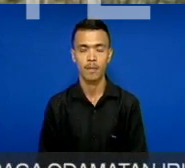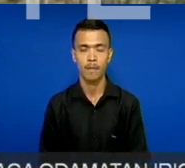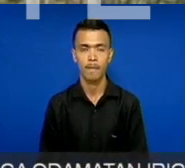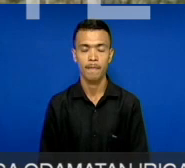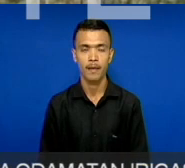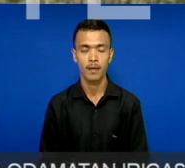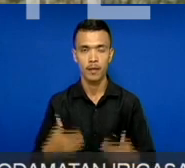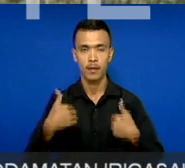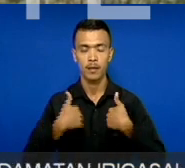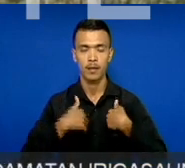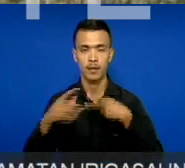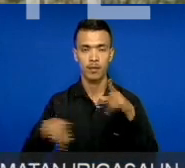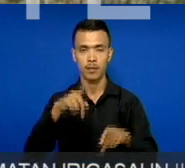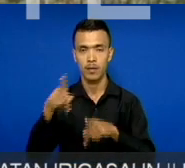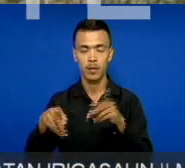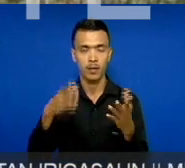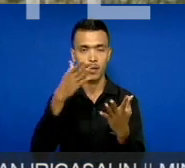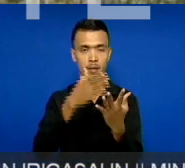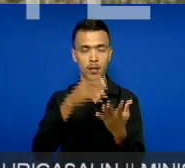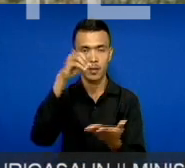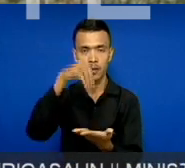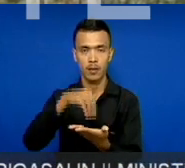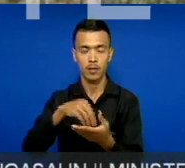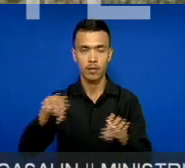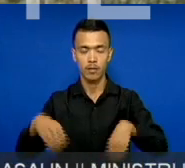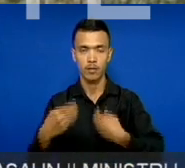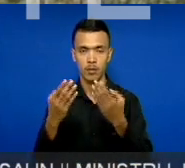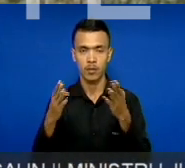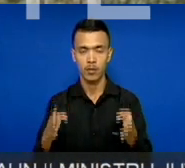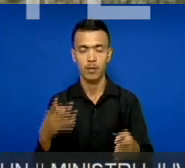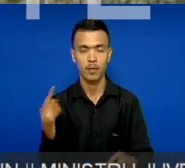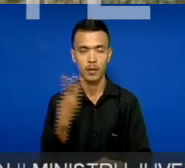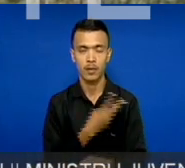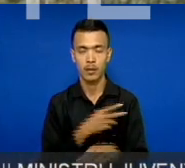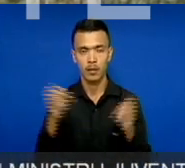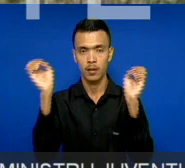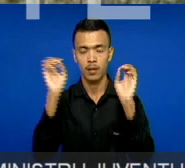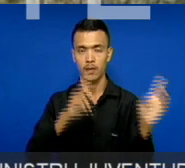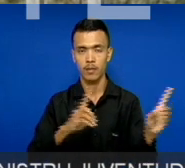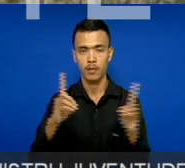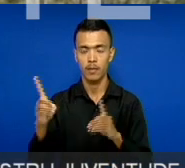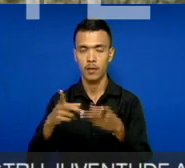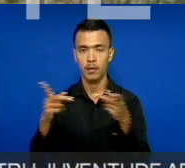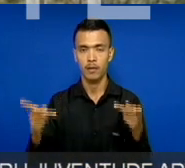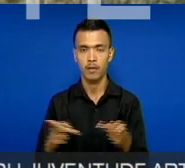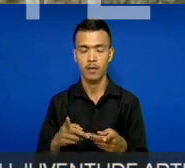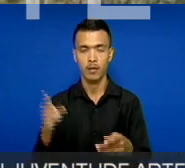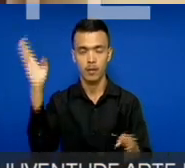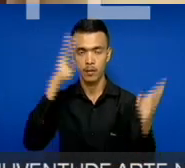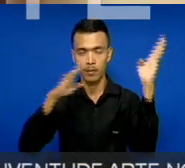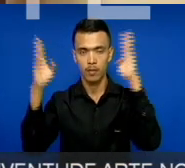comunidade sir nele tamba esa ita destaka ona itane funcionar se ria base maka ita la kria condições va sira hono inne nem sa hono problema